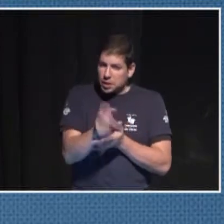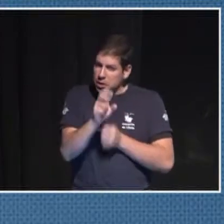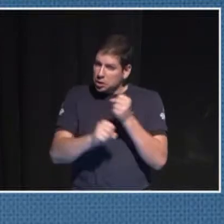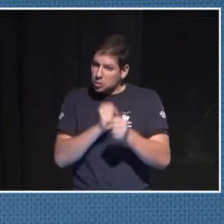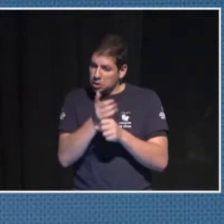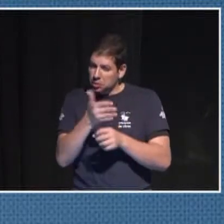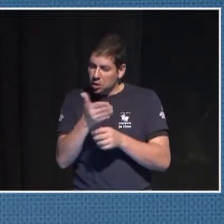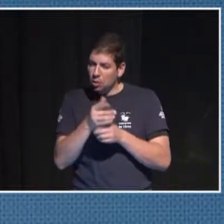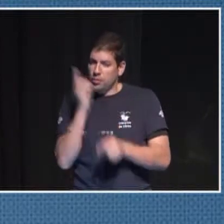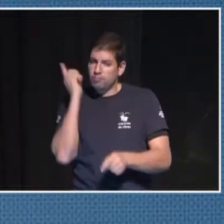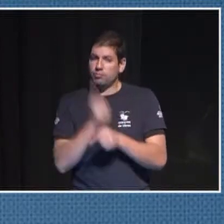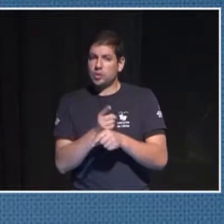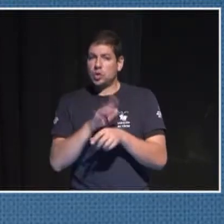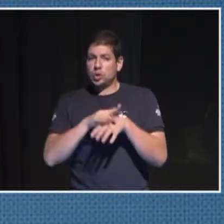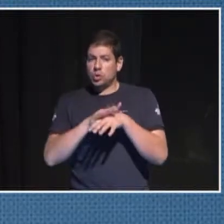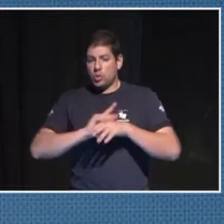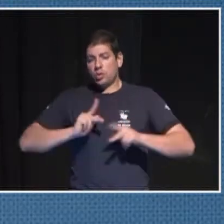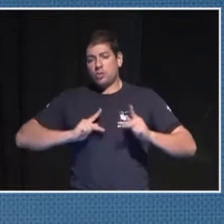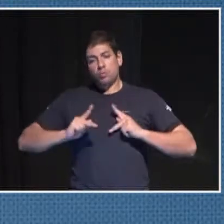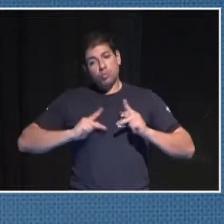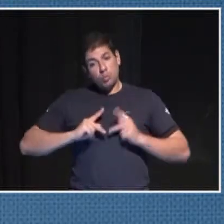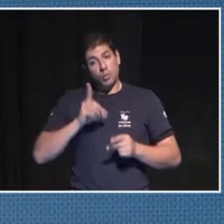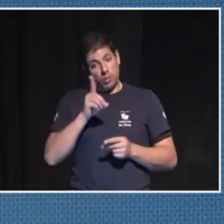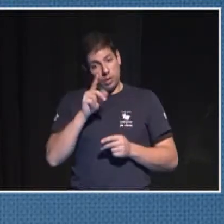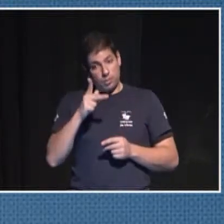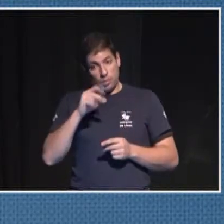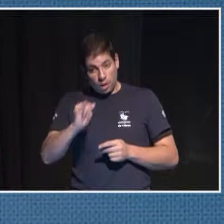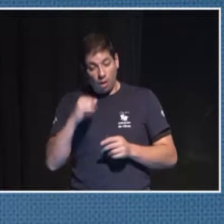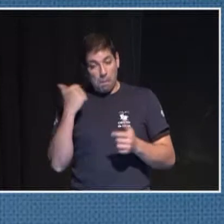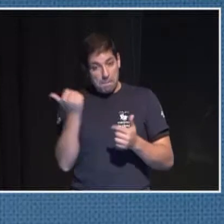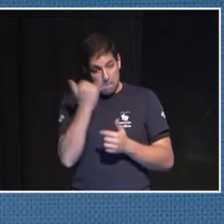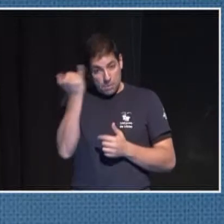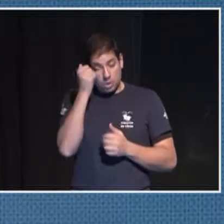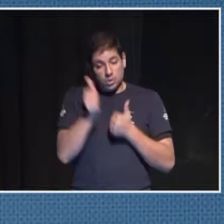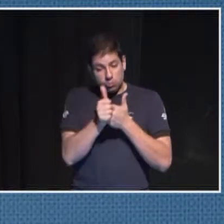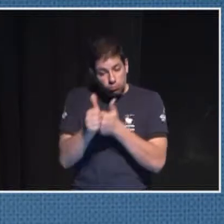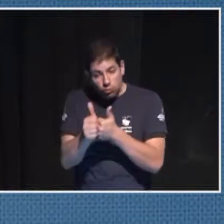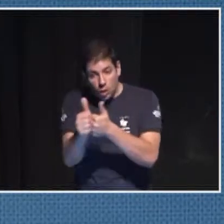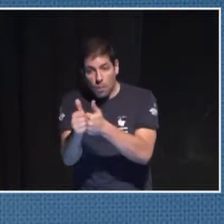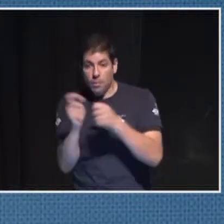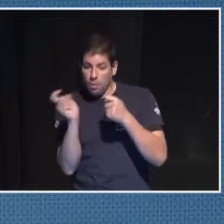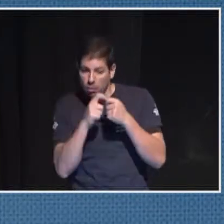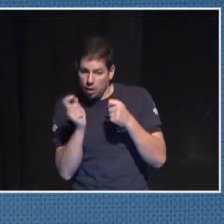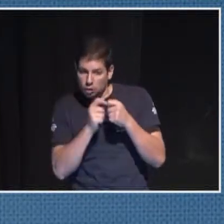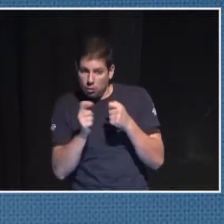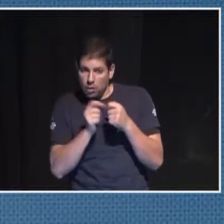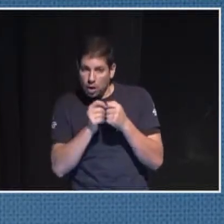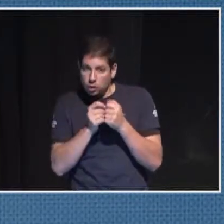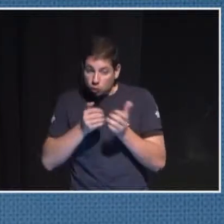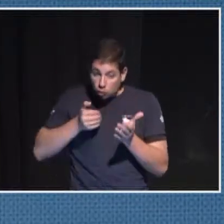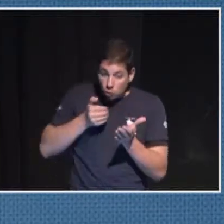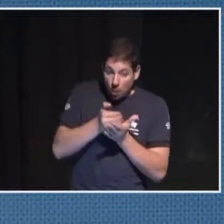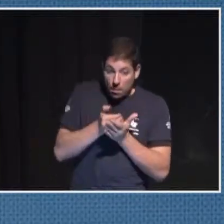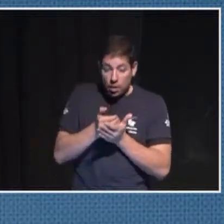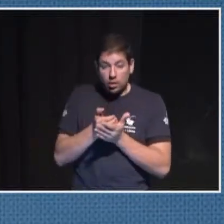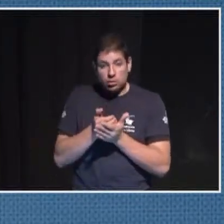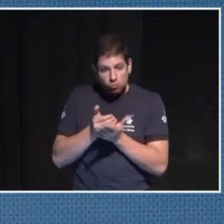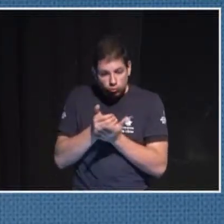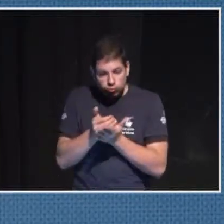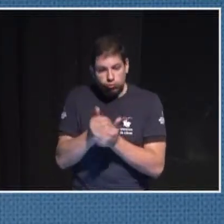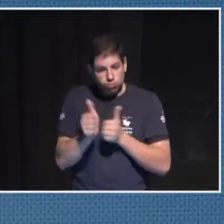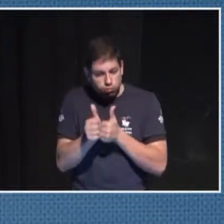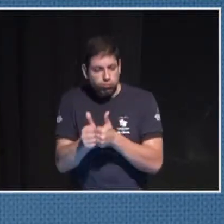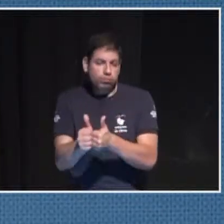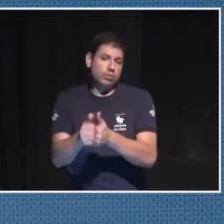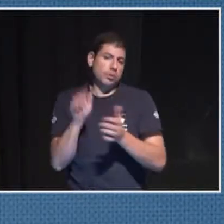esclerose sistêmica. Por isso, a importância do acompanhamento clínico desde o início do diagnóstico. Todos